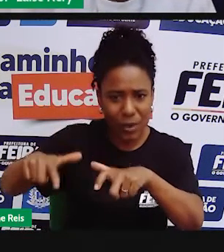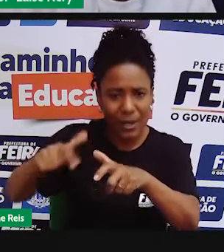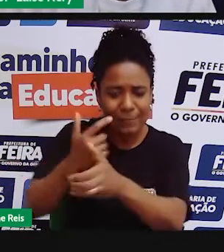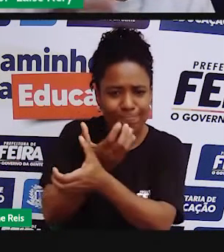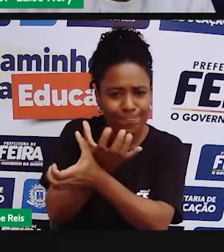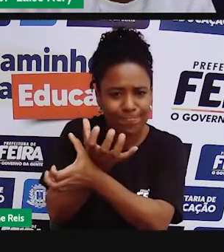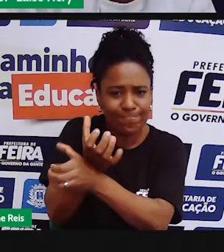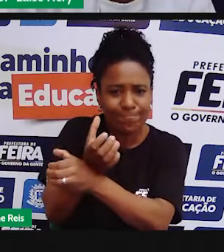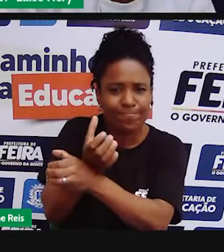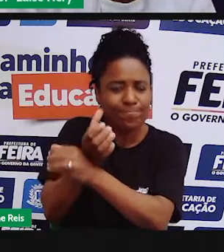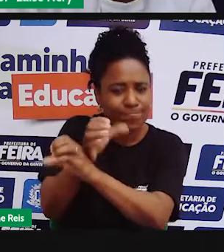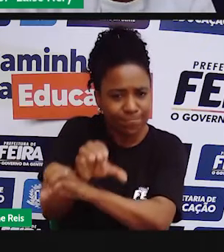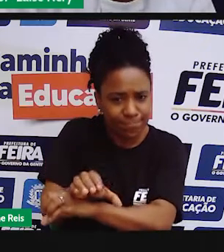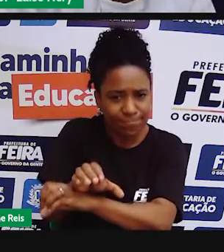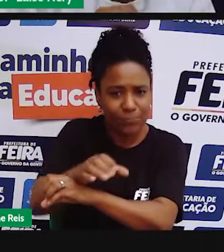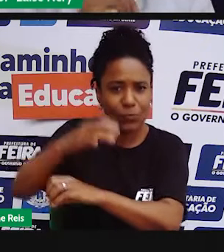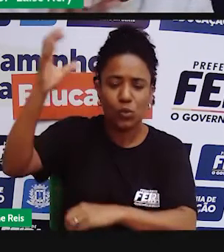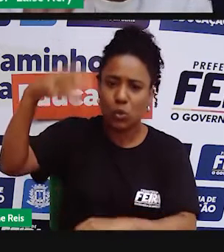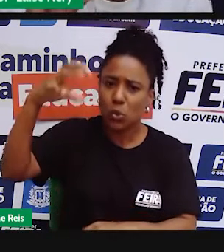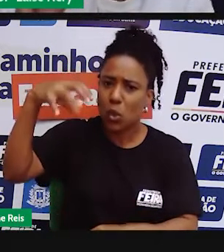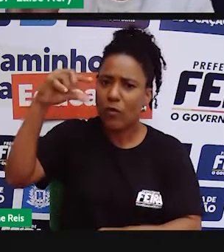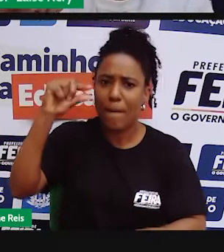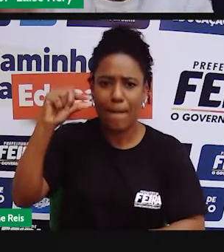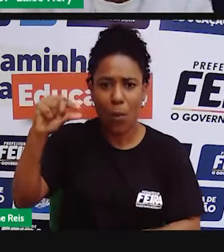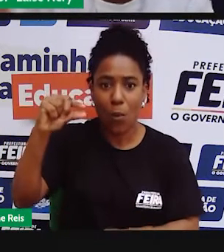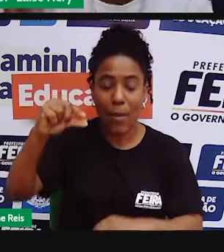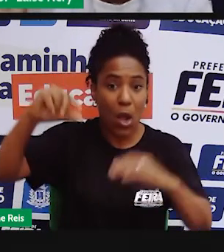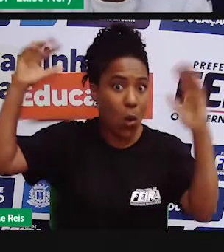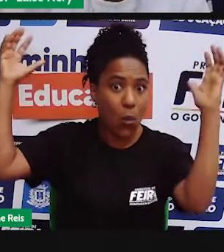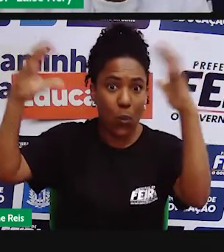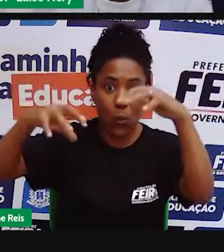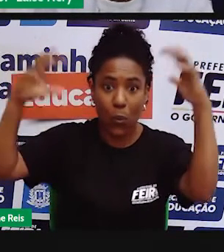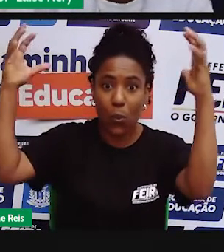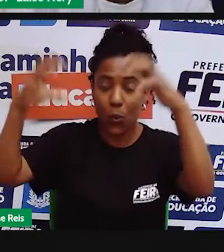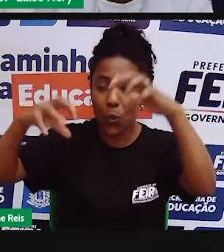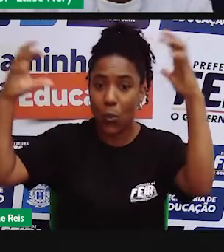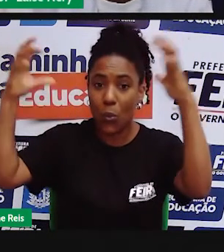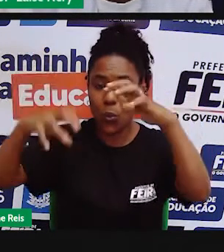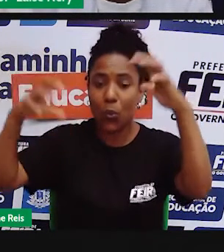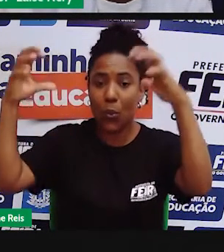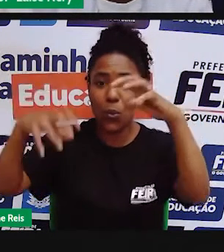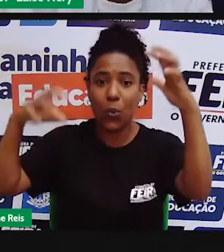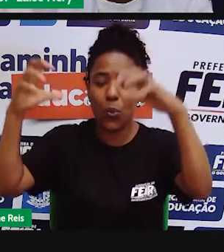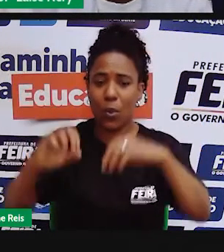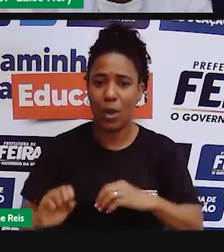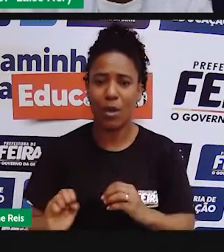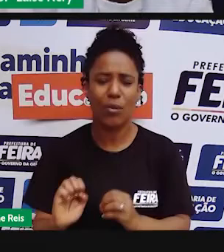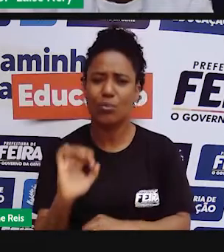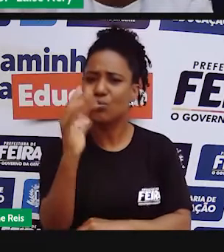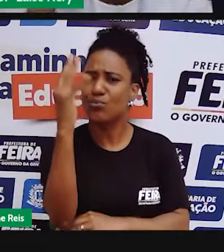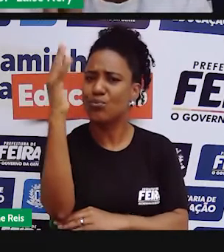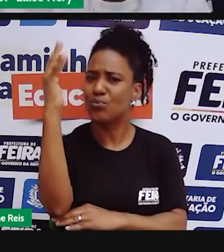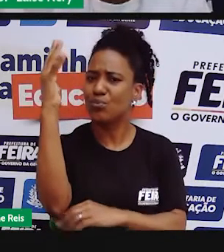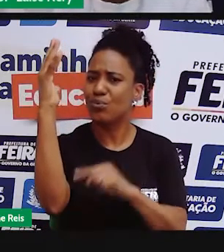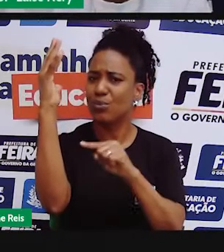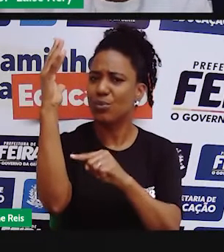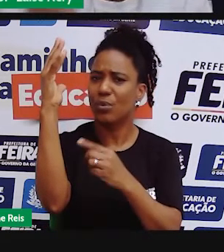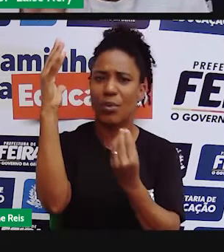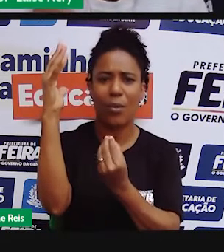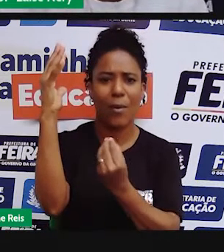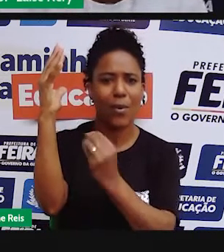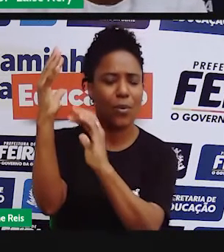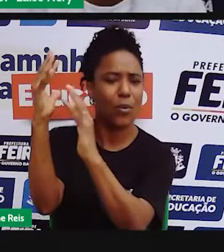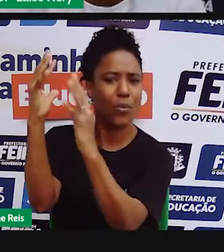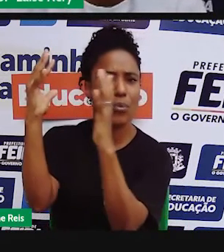acontece de chegar uma chuva? O que será que acontece com a flora dessa região? É isso que nós vamos ver